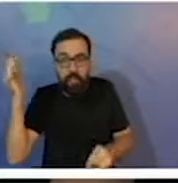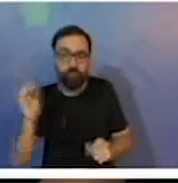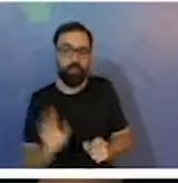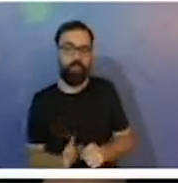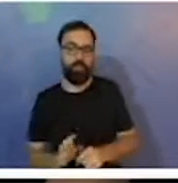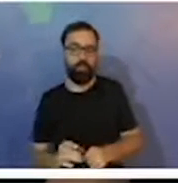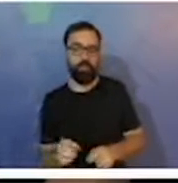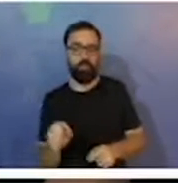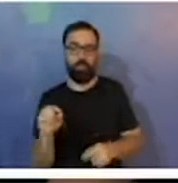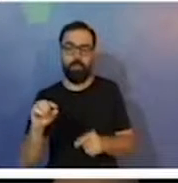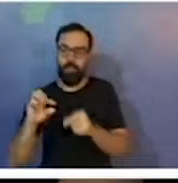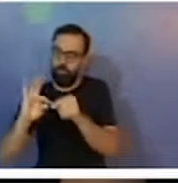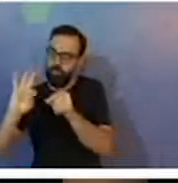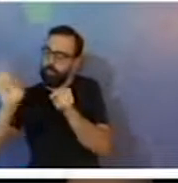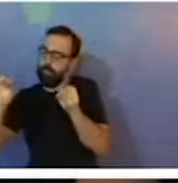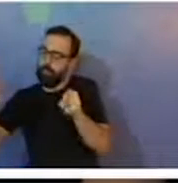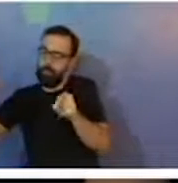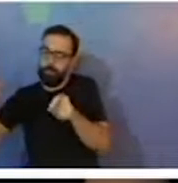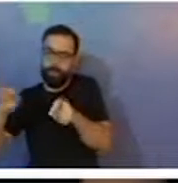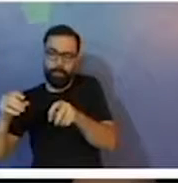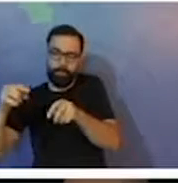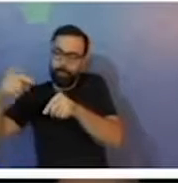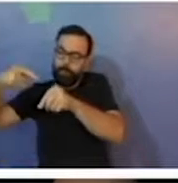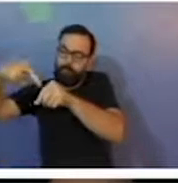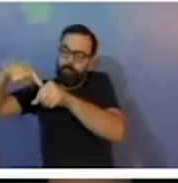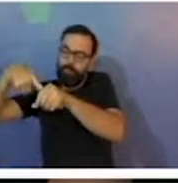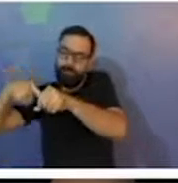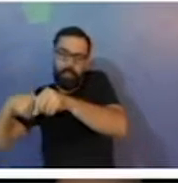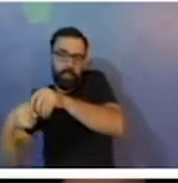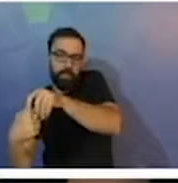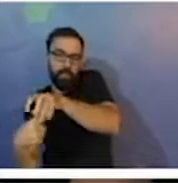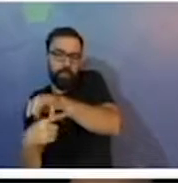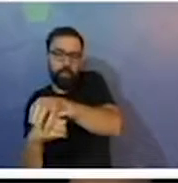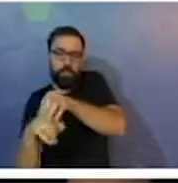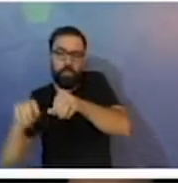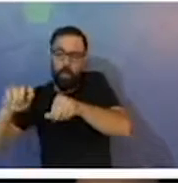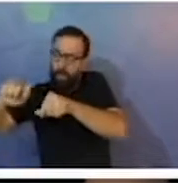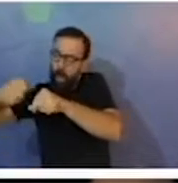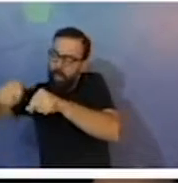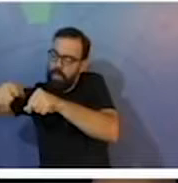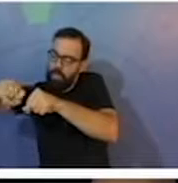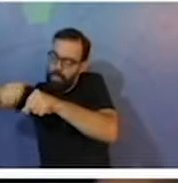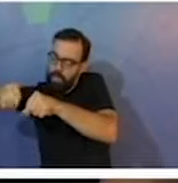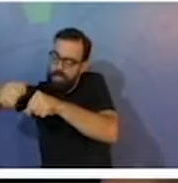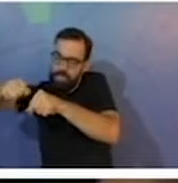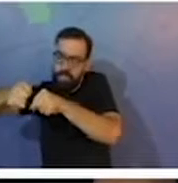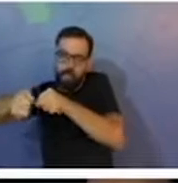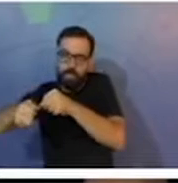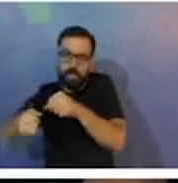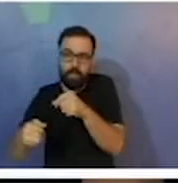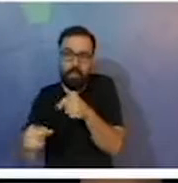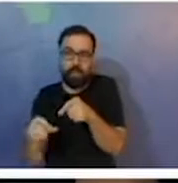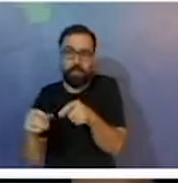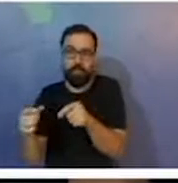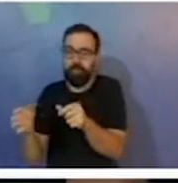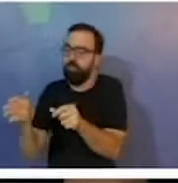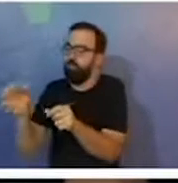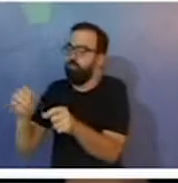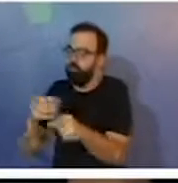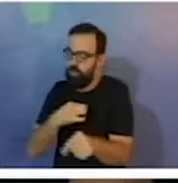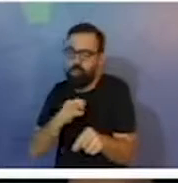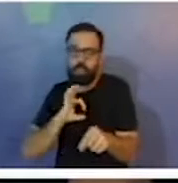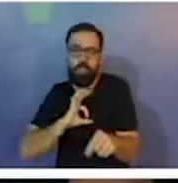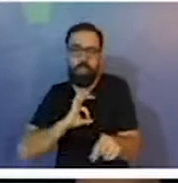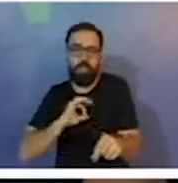de Arame nessa casca vazia do hospital pertinho do orifício depois enfie um botão